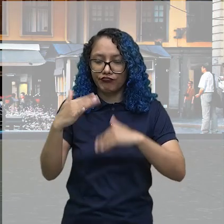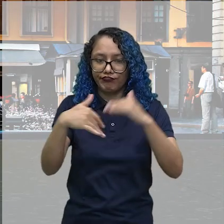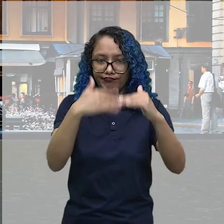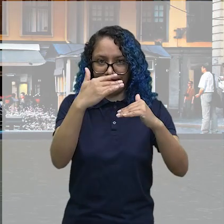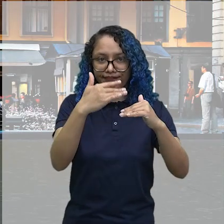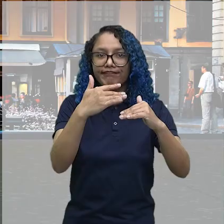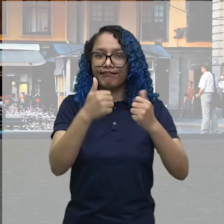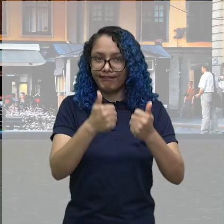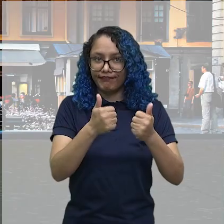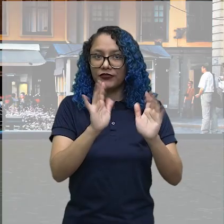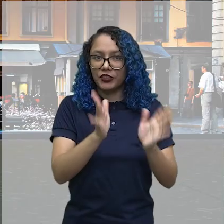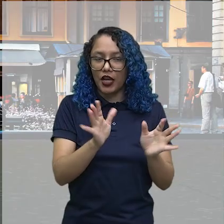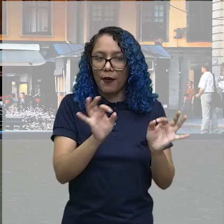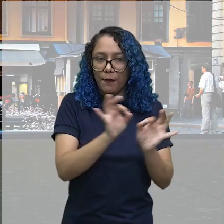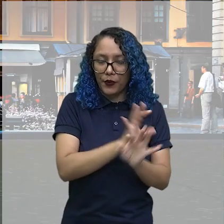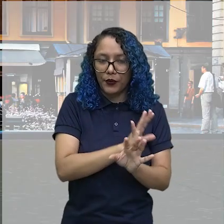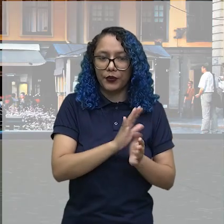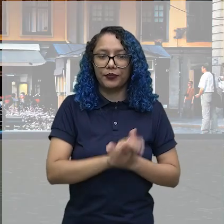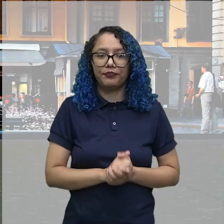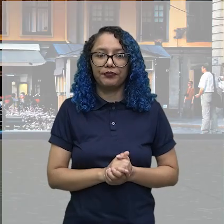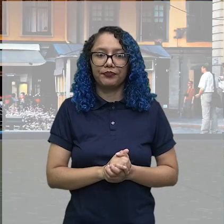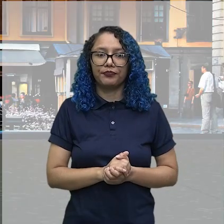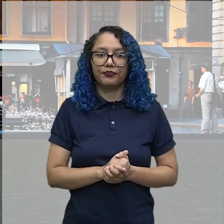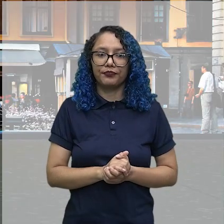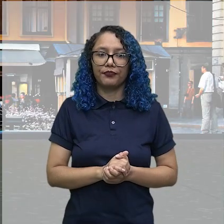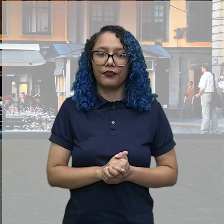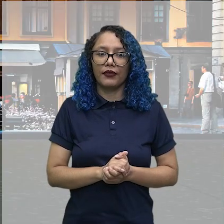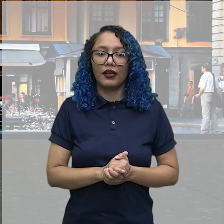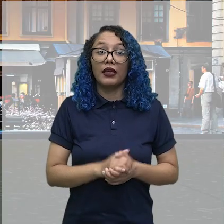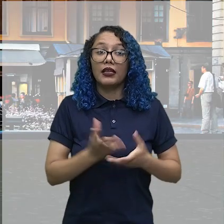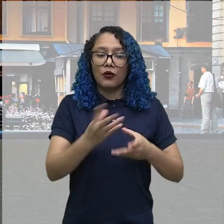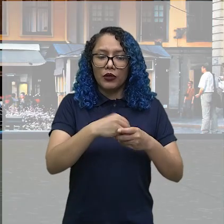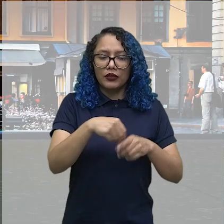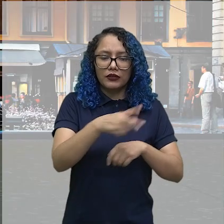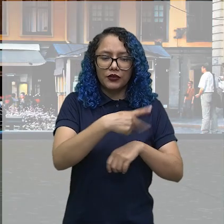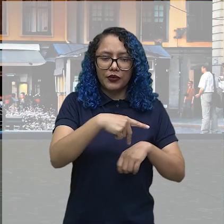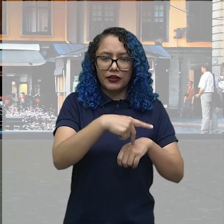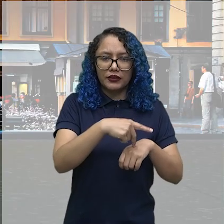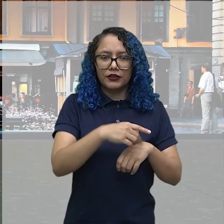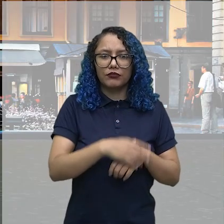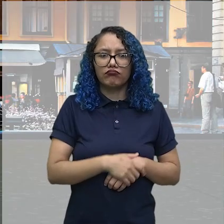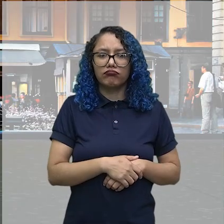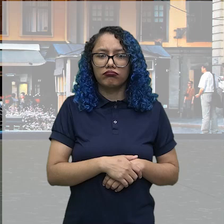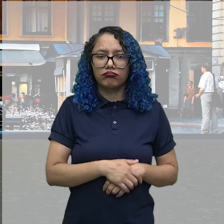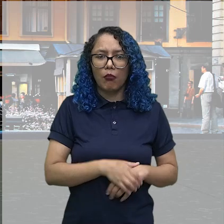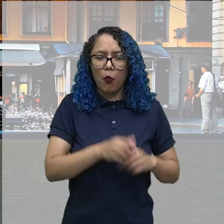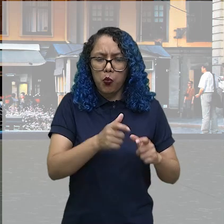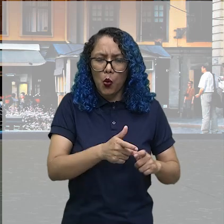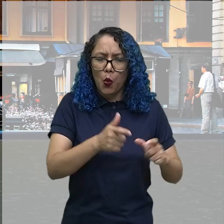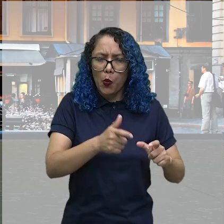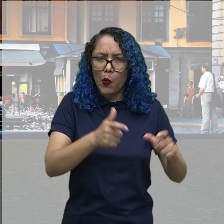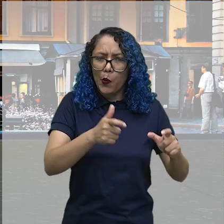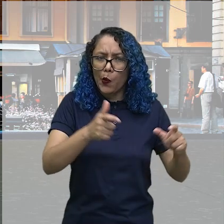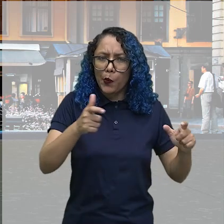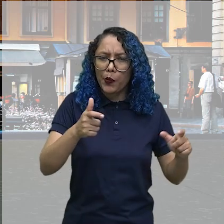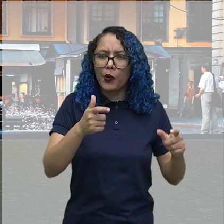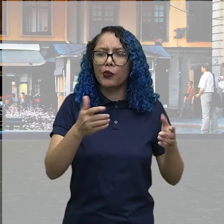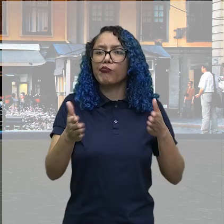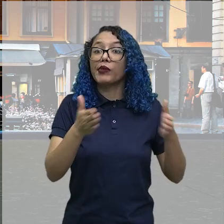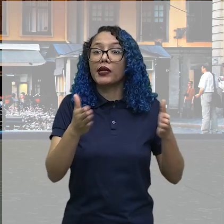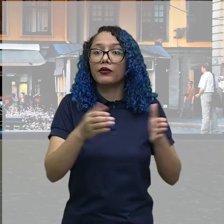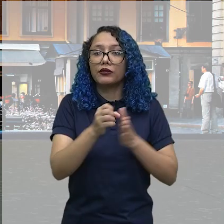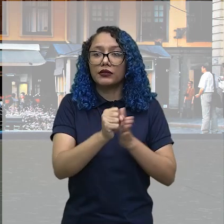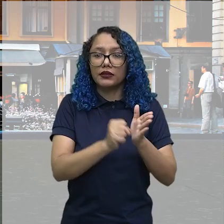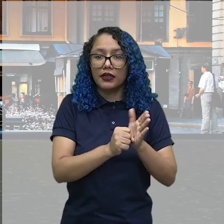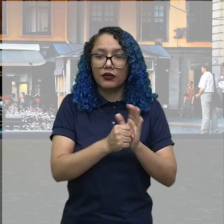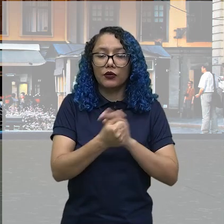desenvolvidos, tá? Bem, a urbanização e as cidades, né, nos países desenvolvidos, elas vão crescer, vão se intensificar No século XVIII,